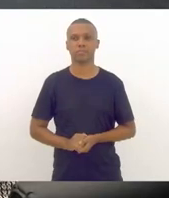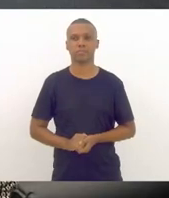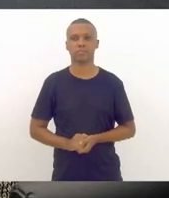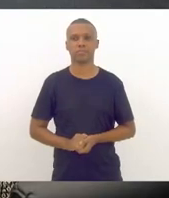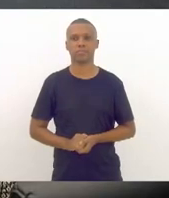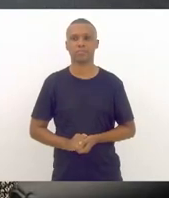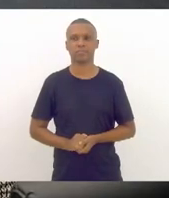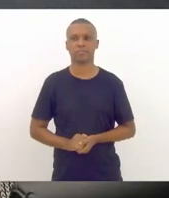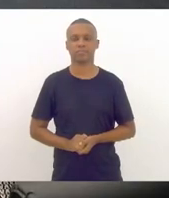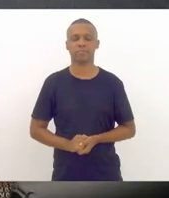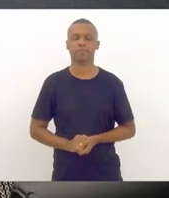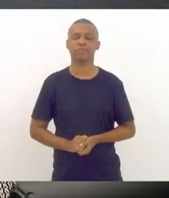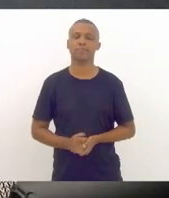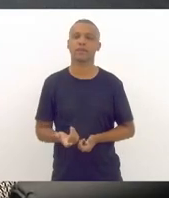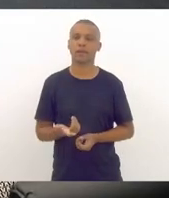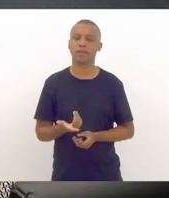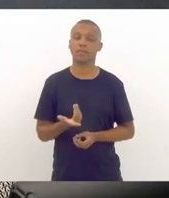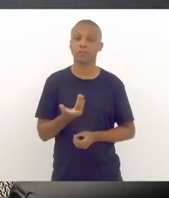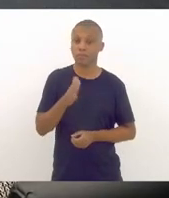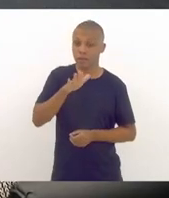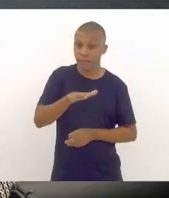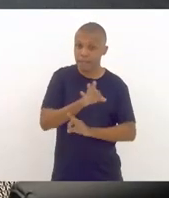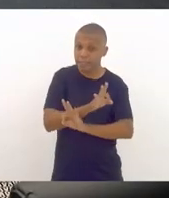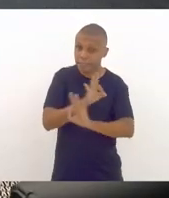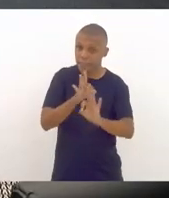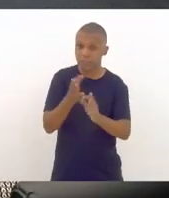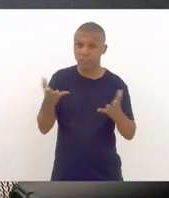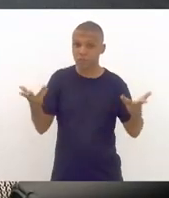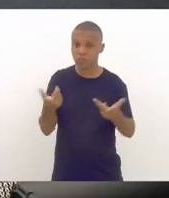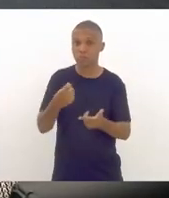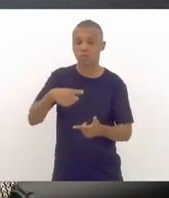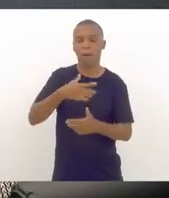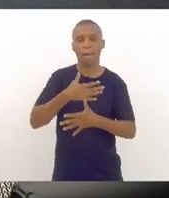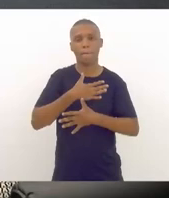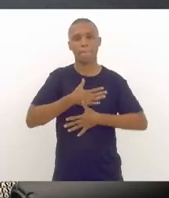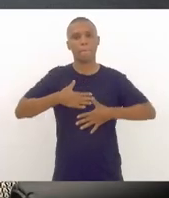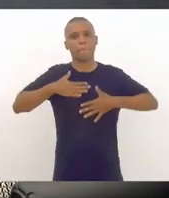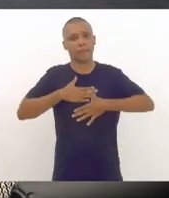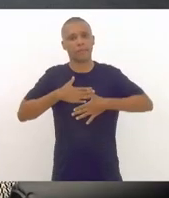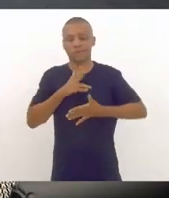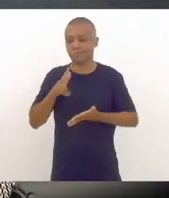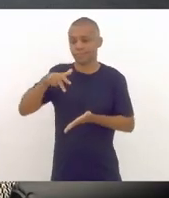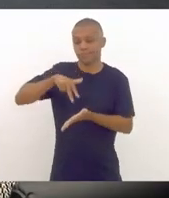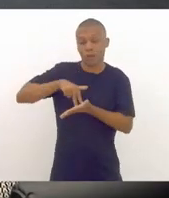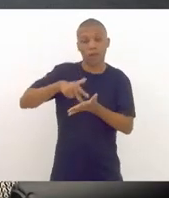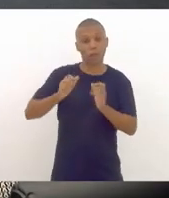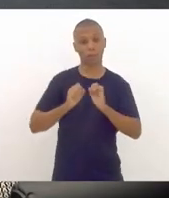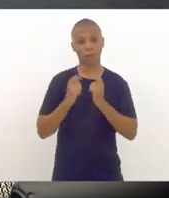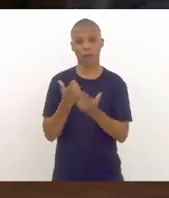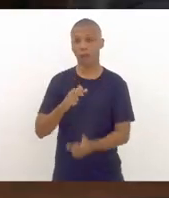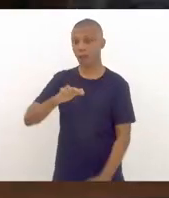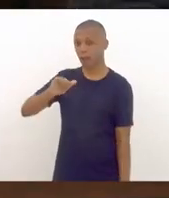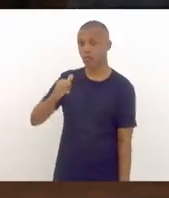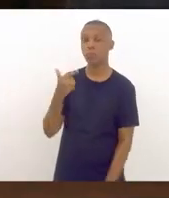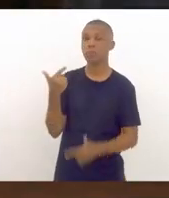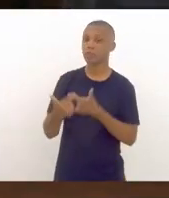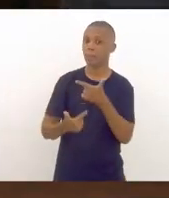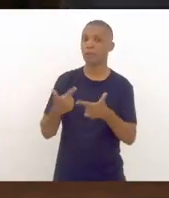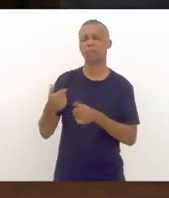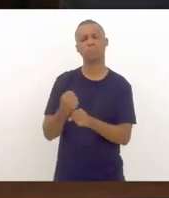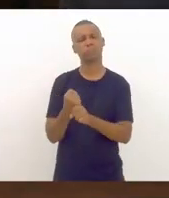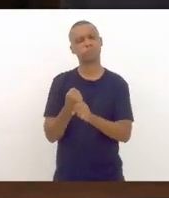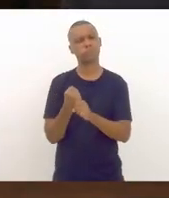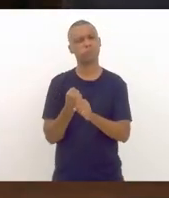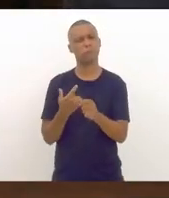Excelente tarde a todos. Um prazer estar de volta nessa casa, uma casa que eu trabalhei durante muitos